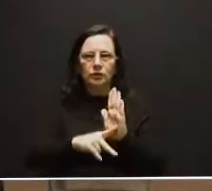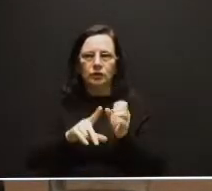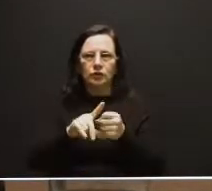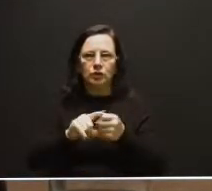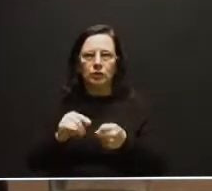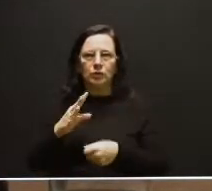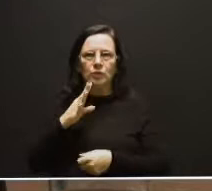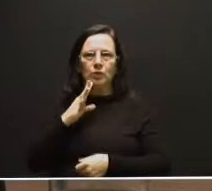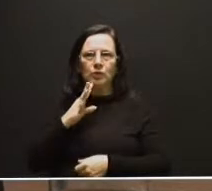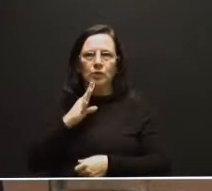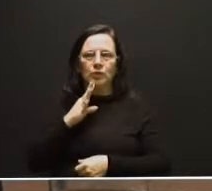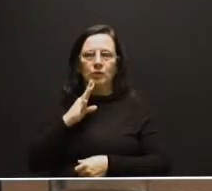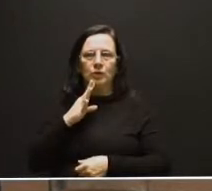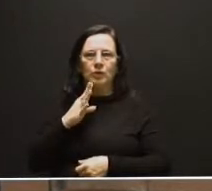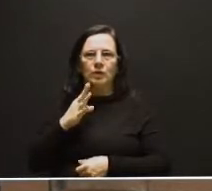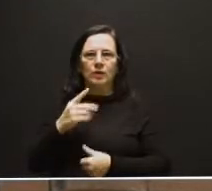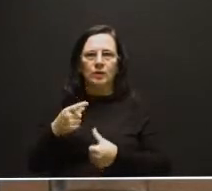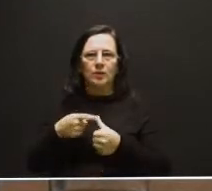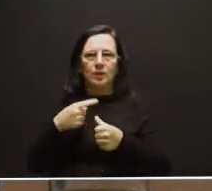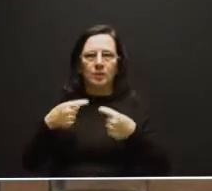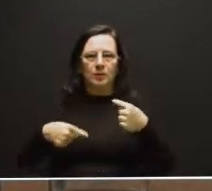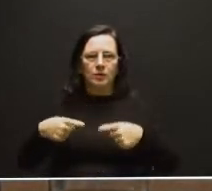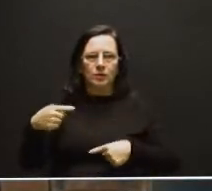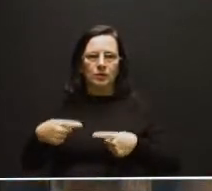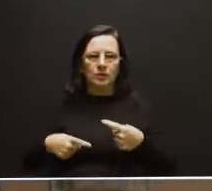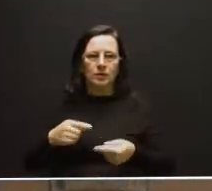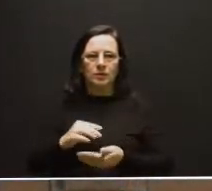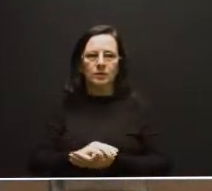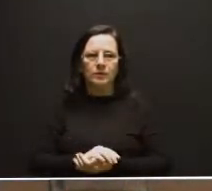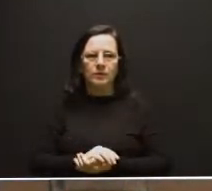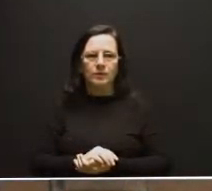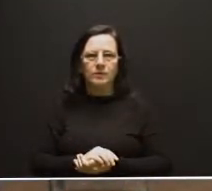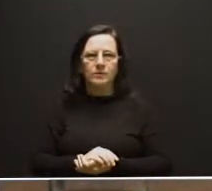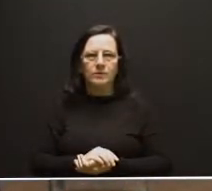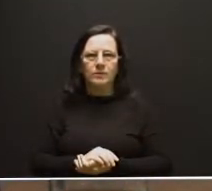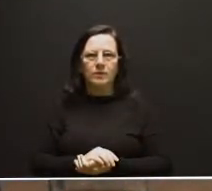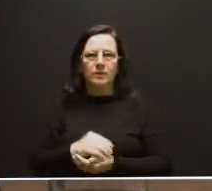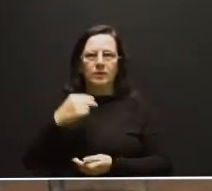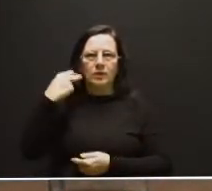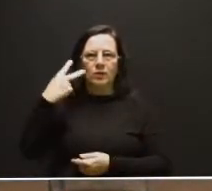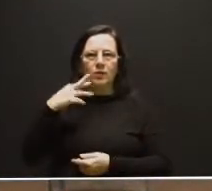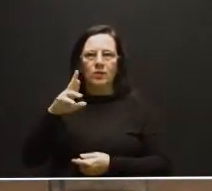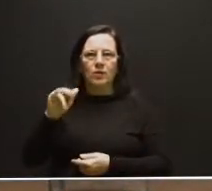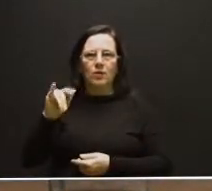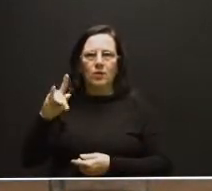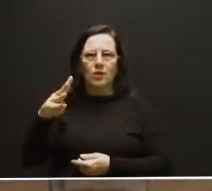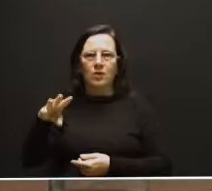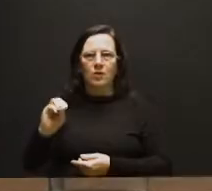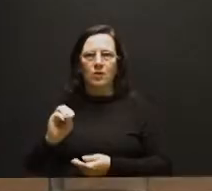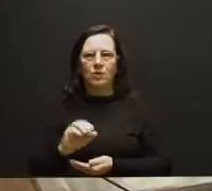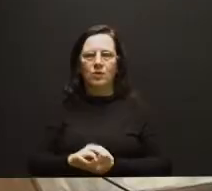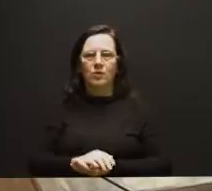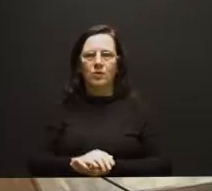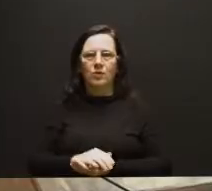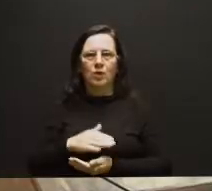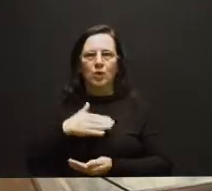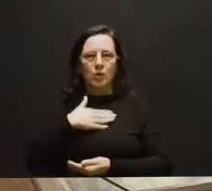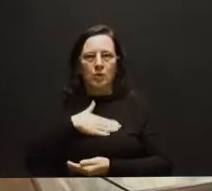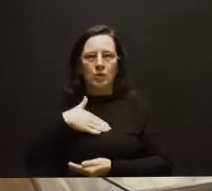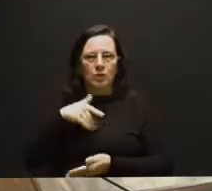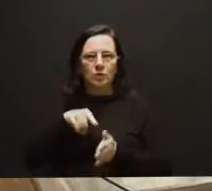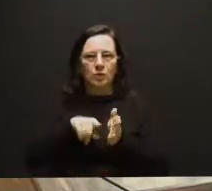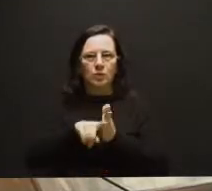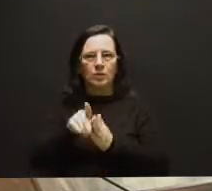artigo por artigo para apreciação em primeira discussão onde a presente questão de ordem do governador ricardo taddei que vossa excelência